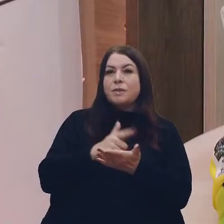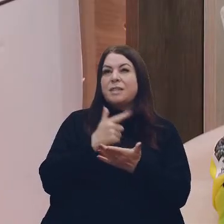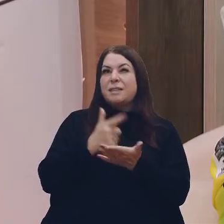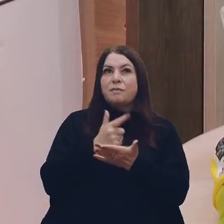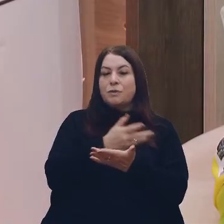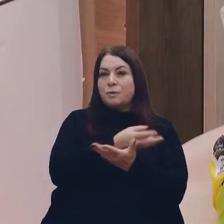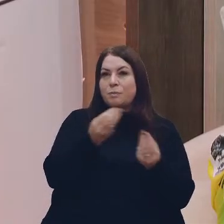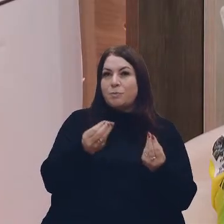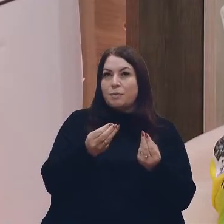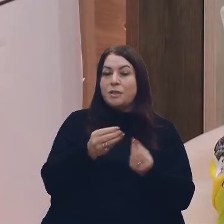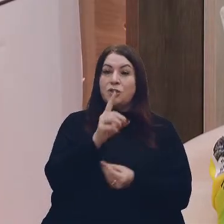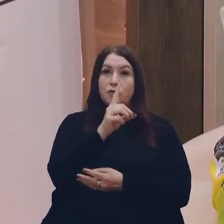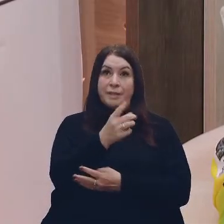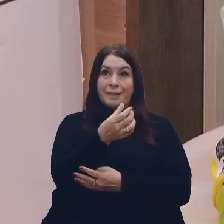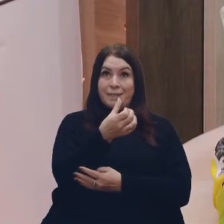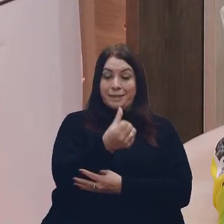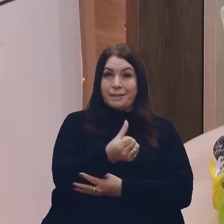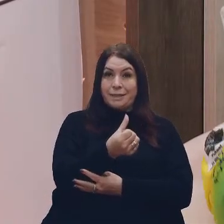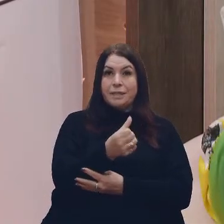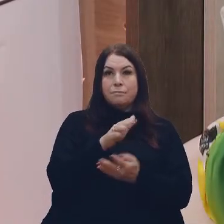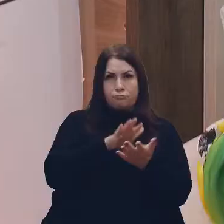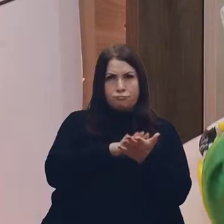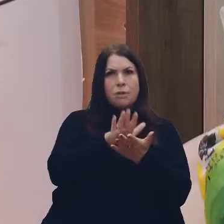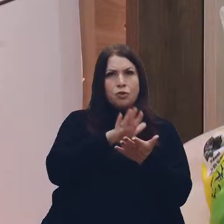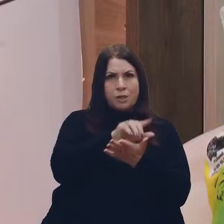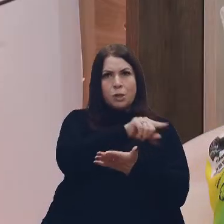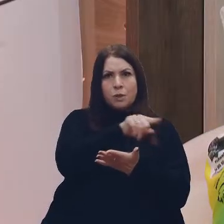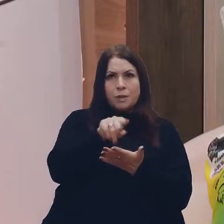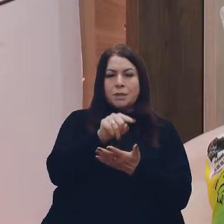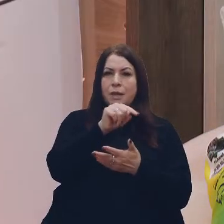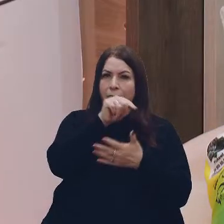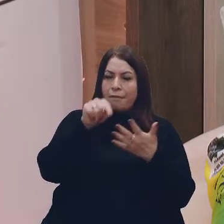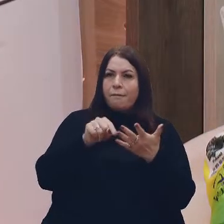edição, né? São 16 edições